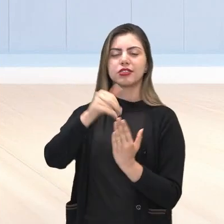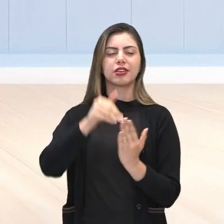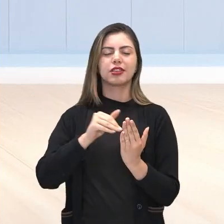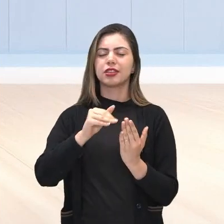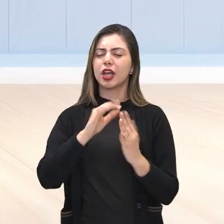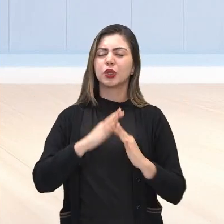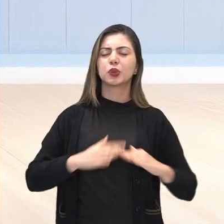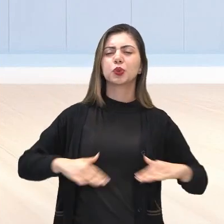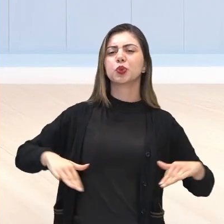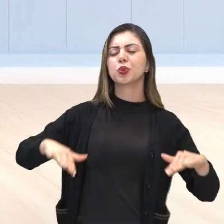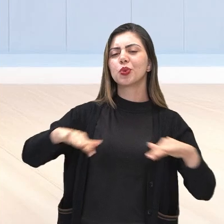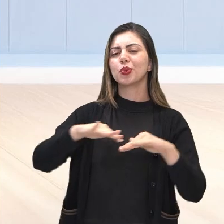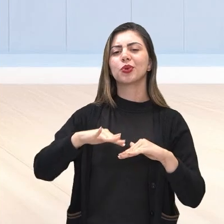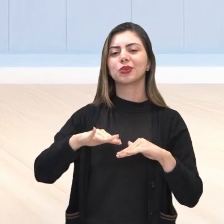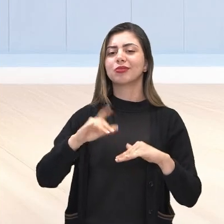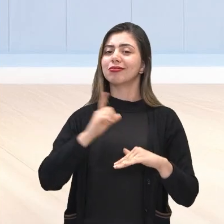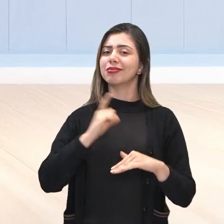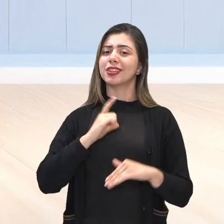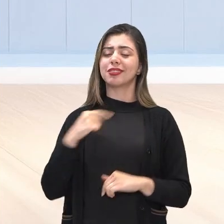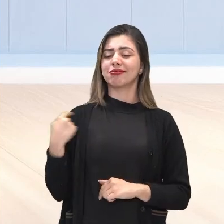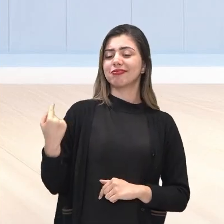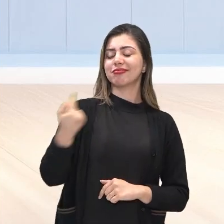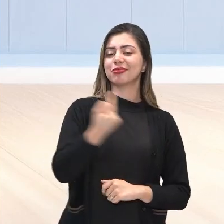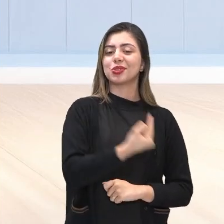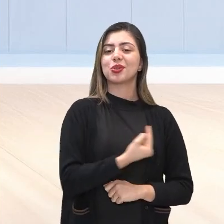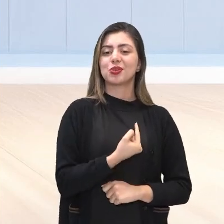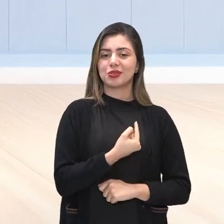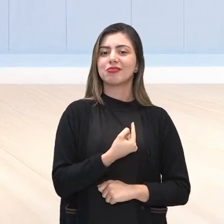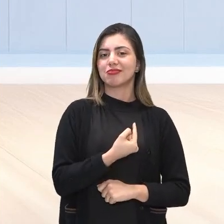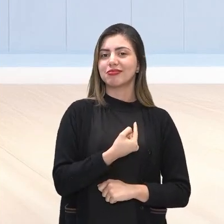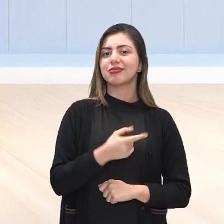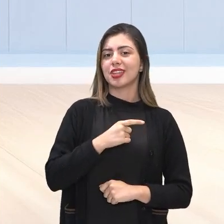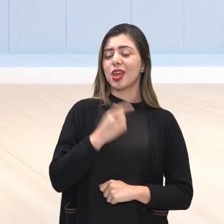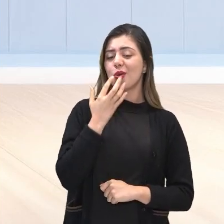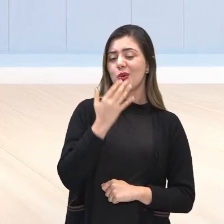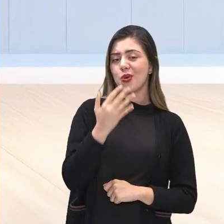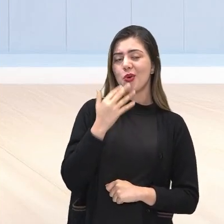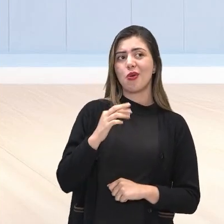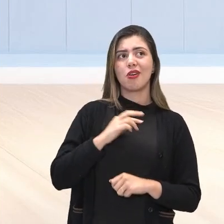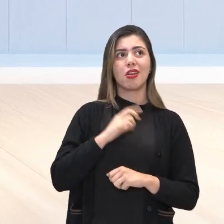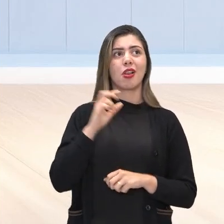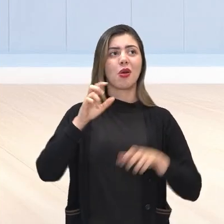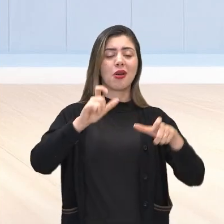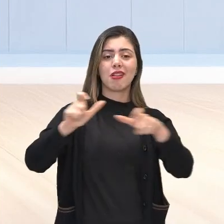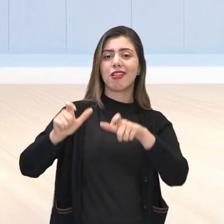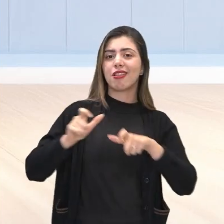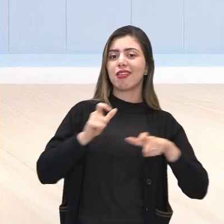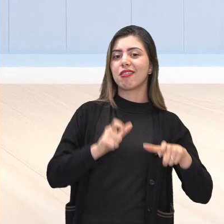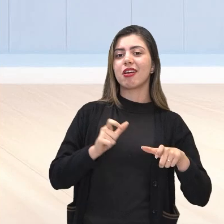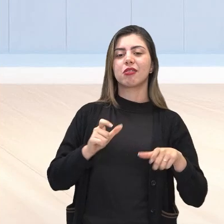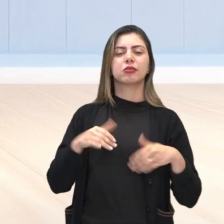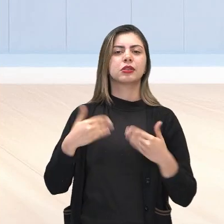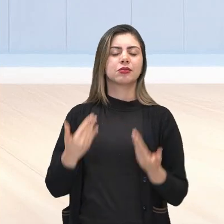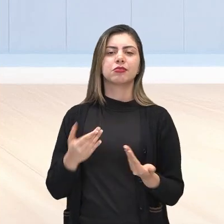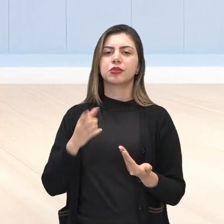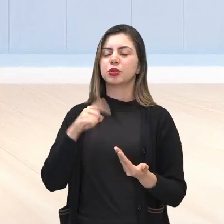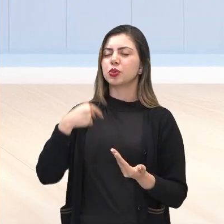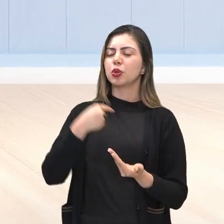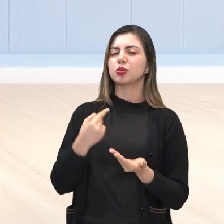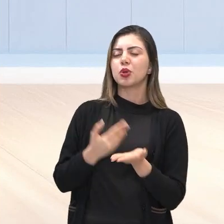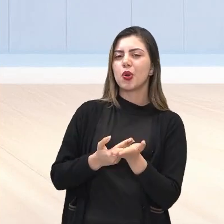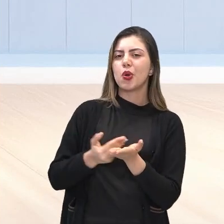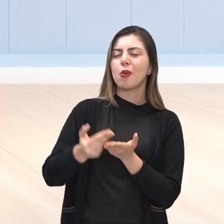tudo está em nós, ao nosso redor. Tiramos desde cedo as cores da natureza,